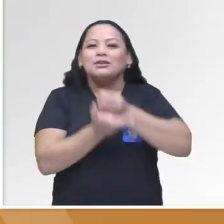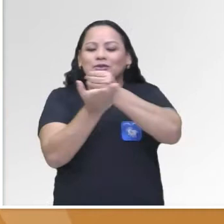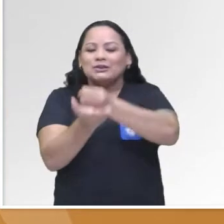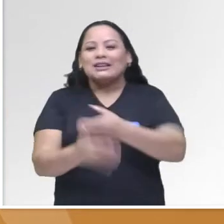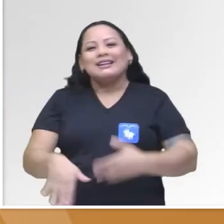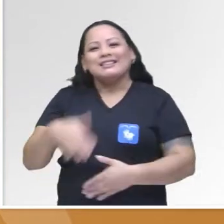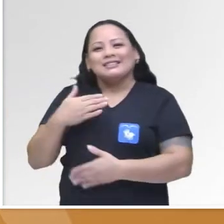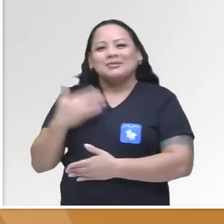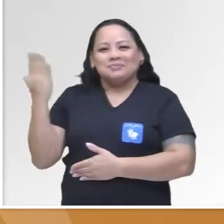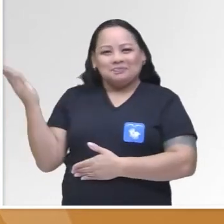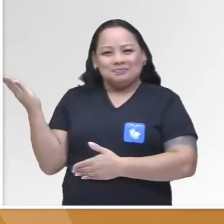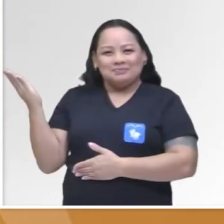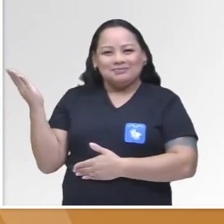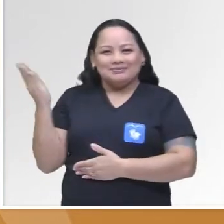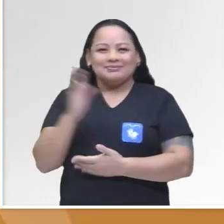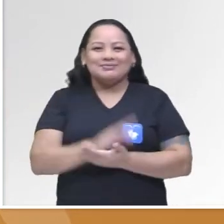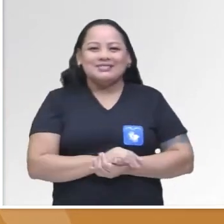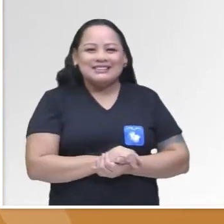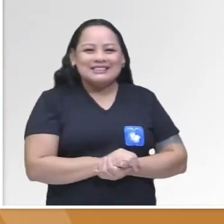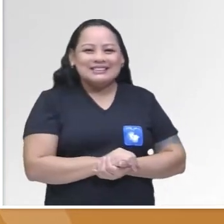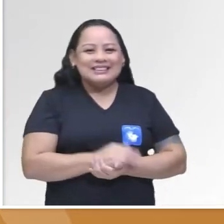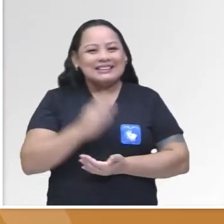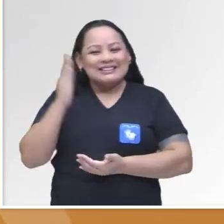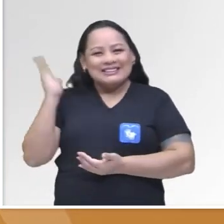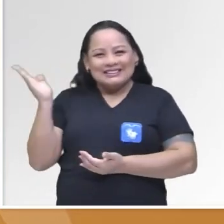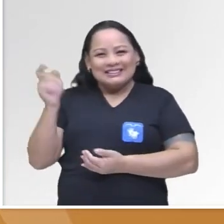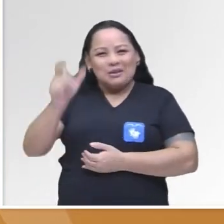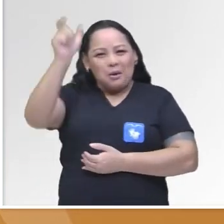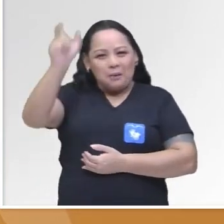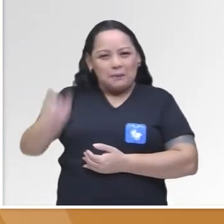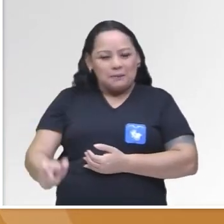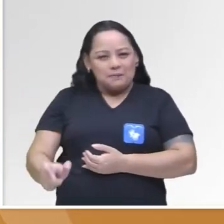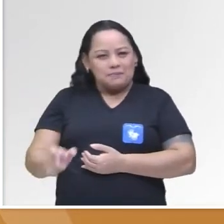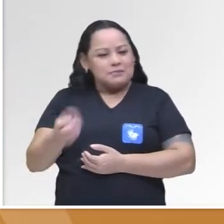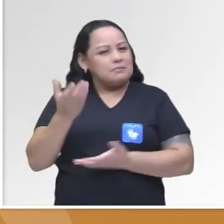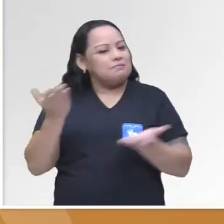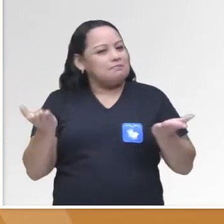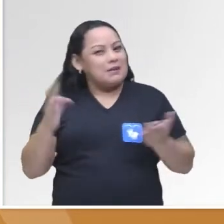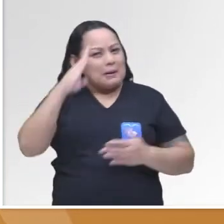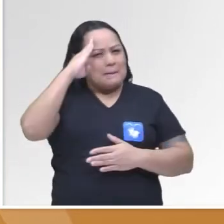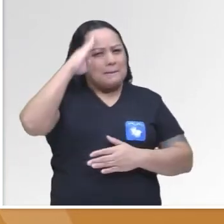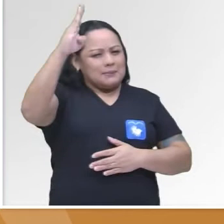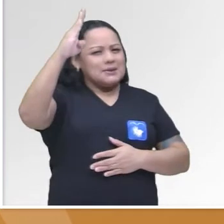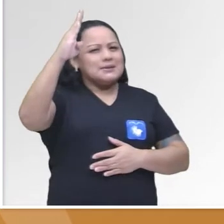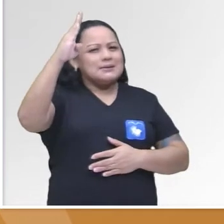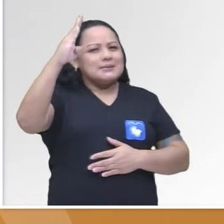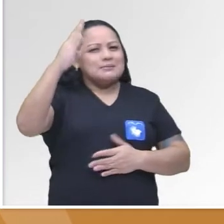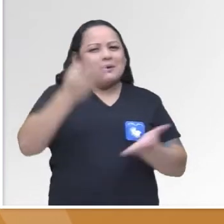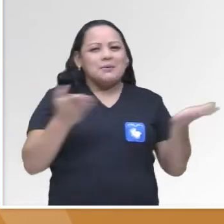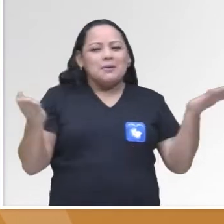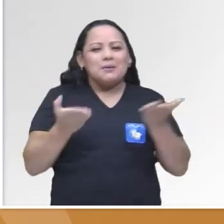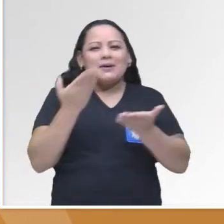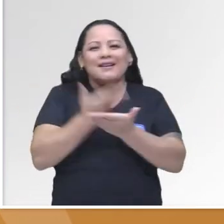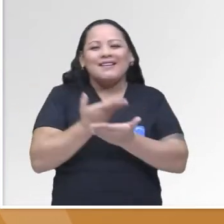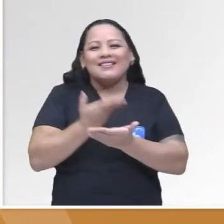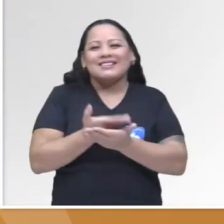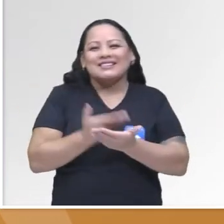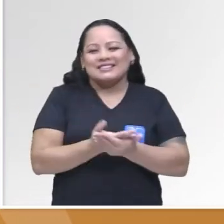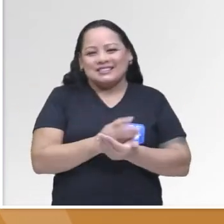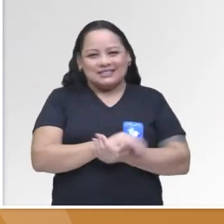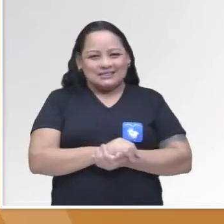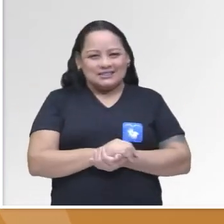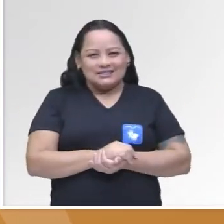meu lado, tá? Esse é o personagem ou a personagem principal das nossas aulas de hoje,